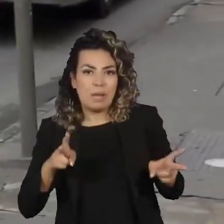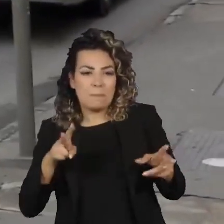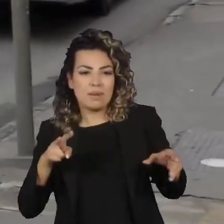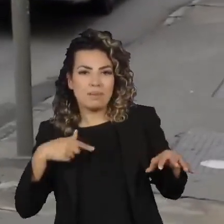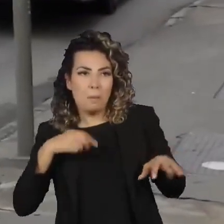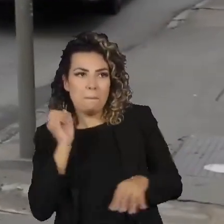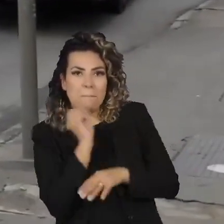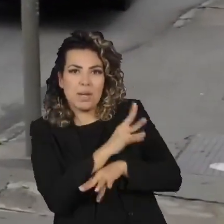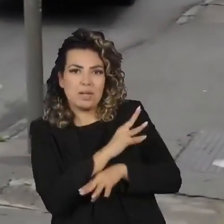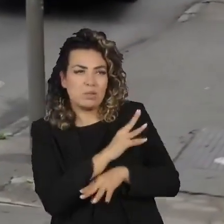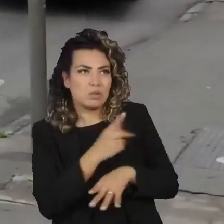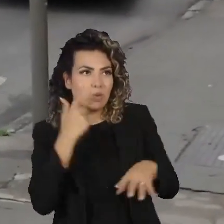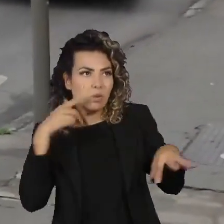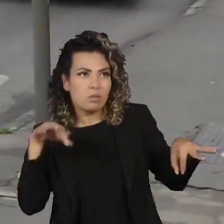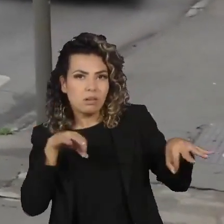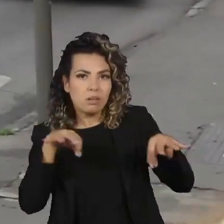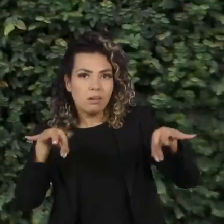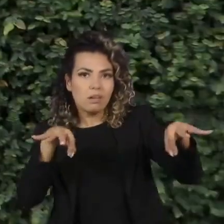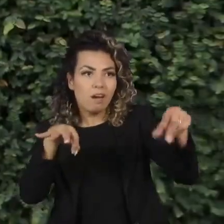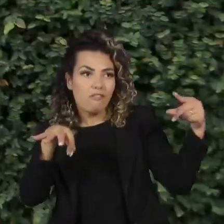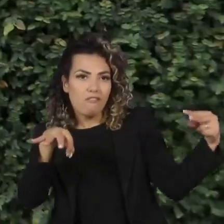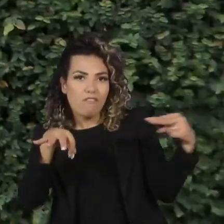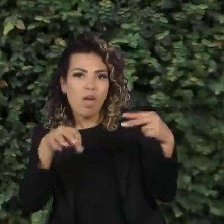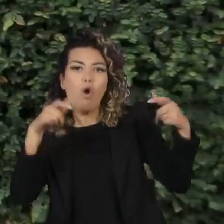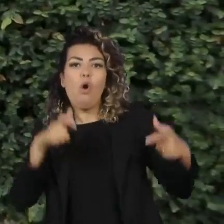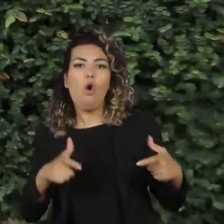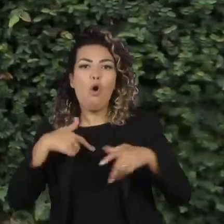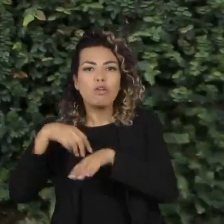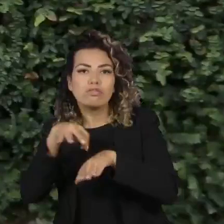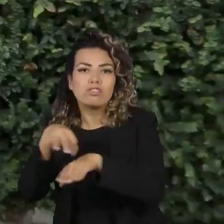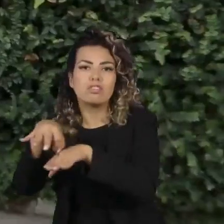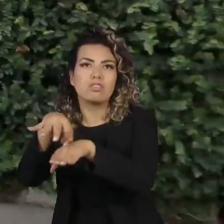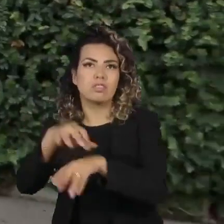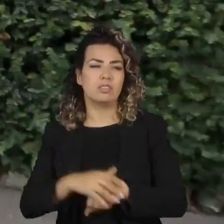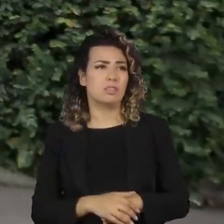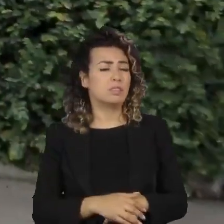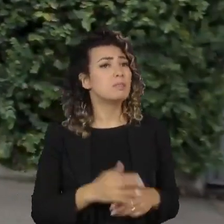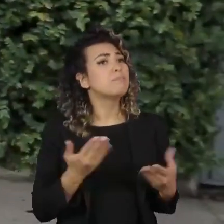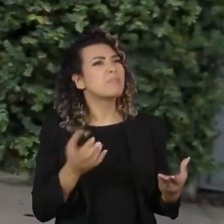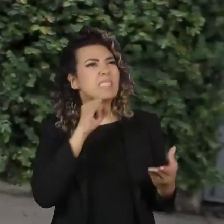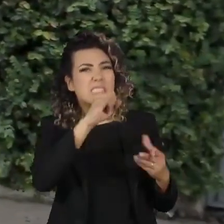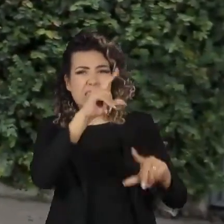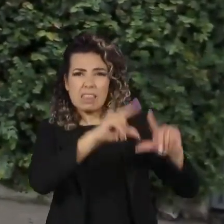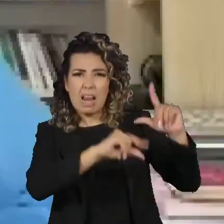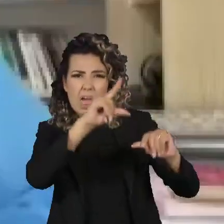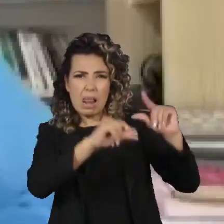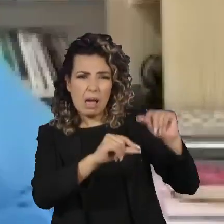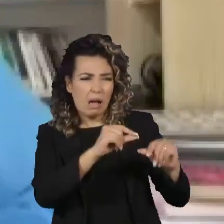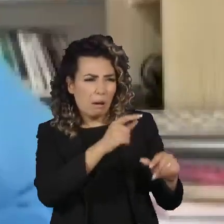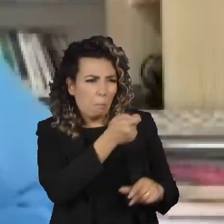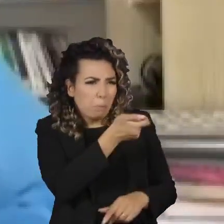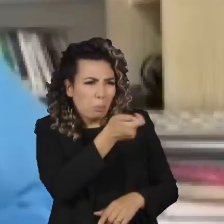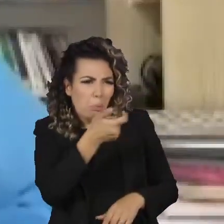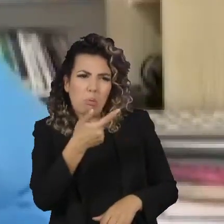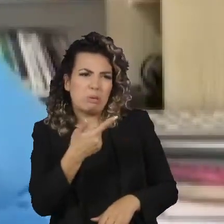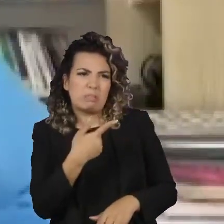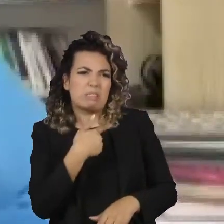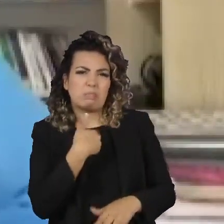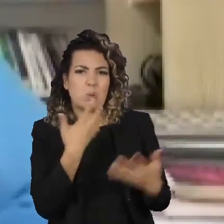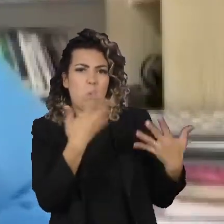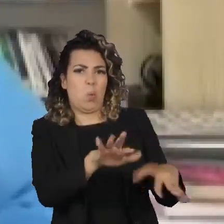desconfiada. Manda a localização, ele acompanha tudo. Geralmente, quando ele tem poucas estrelas, eu desisto de pegar. Esta